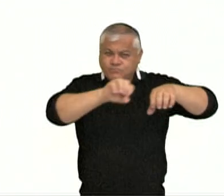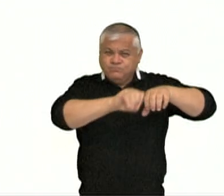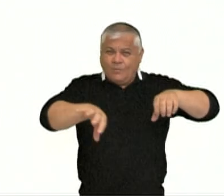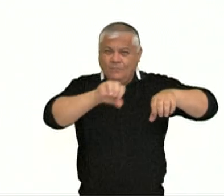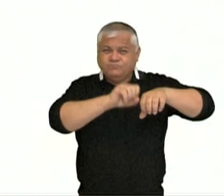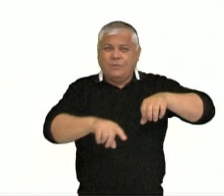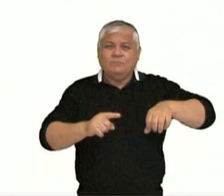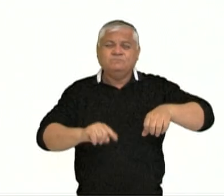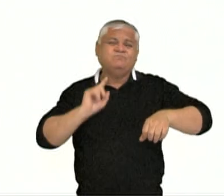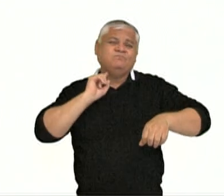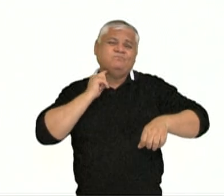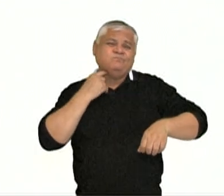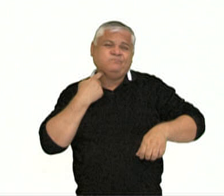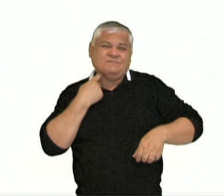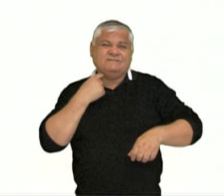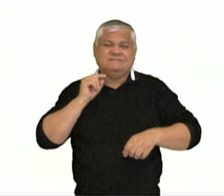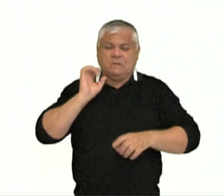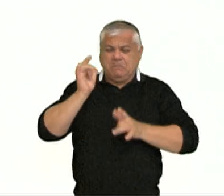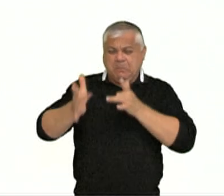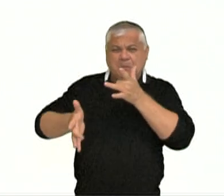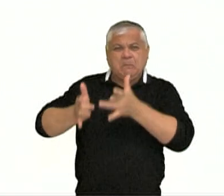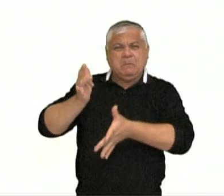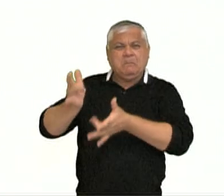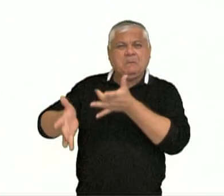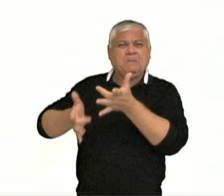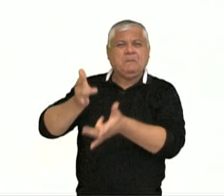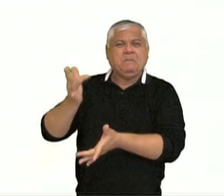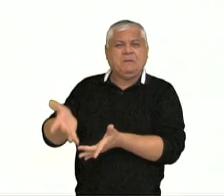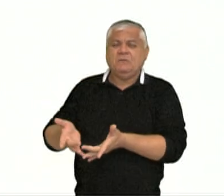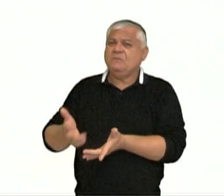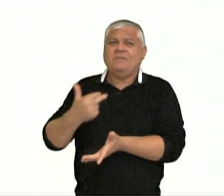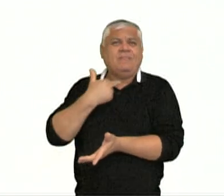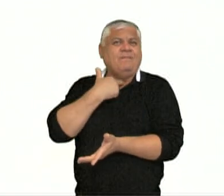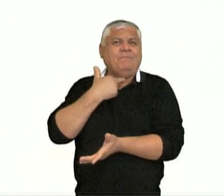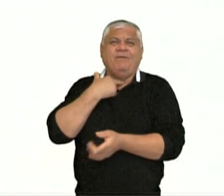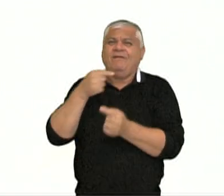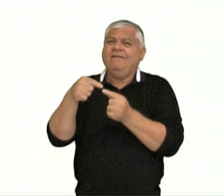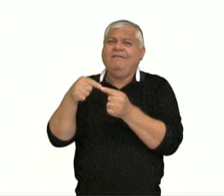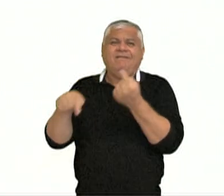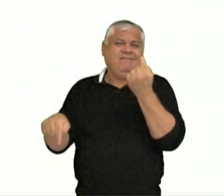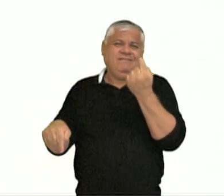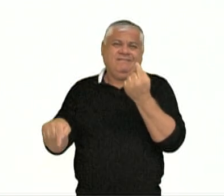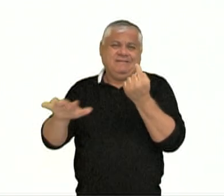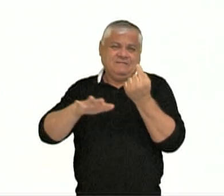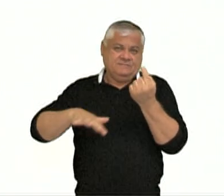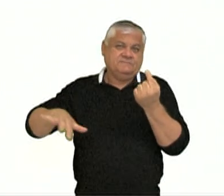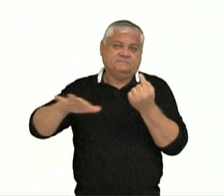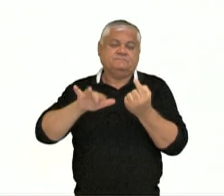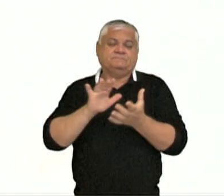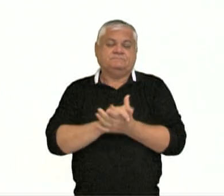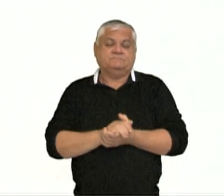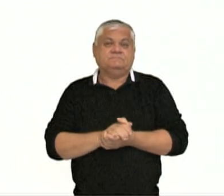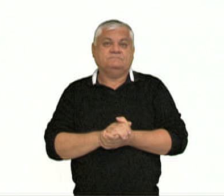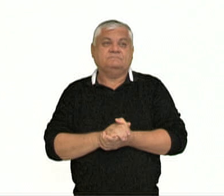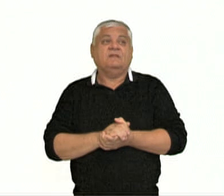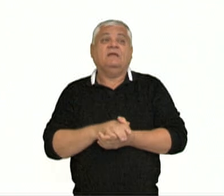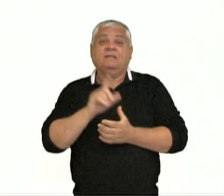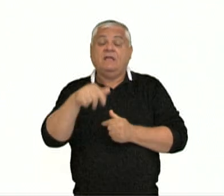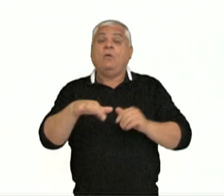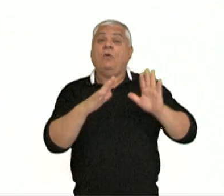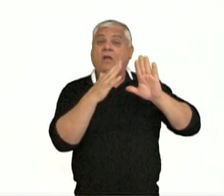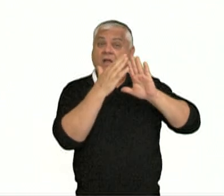área, lançando ali lixo, né, material que não deveria ser lançado daquela forma naquela área. O esgoto doméstico